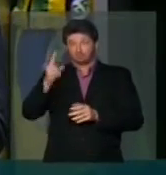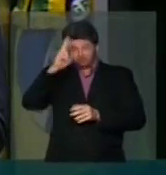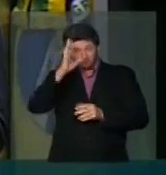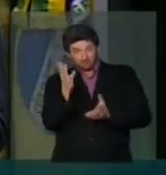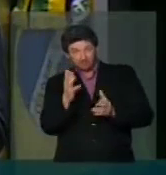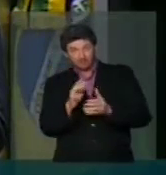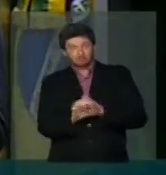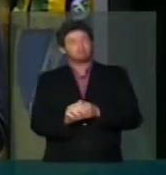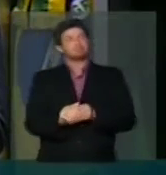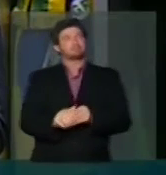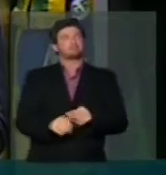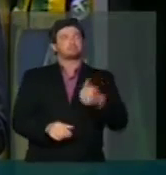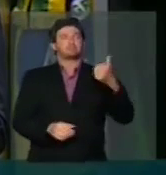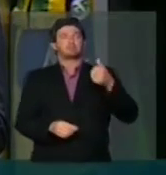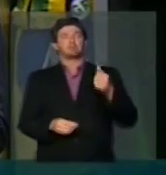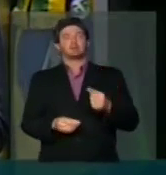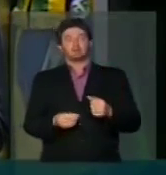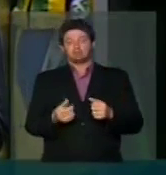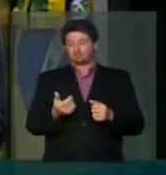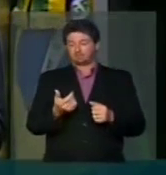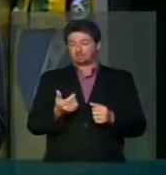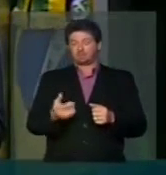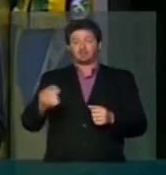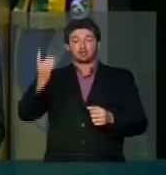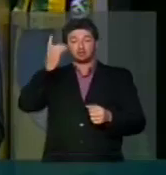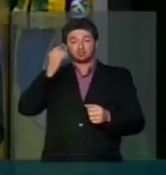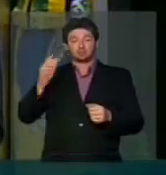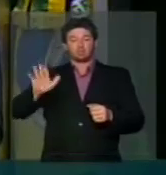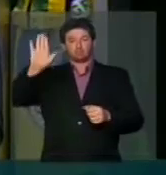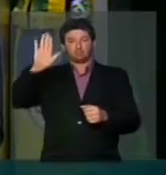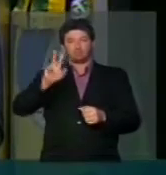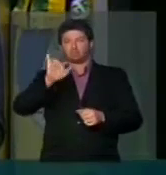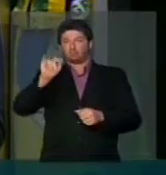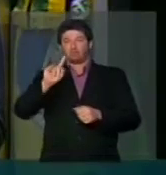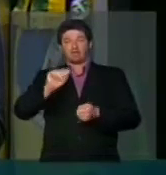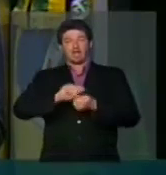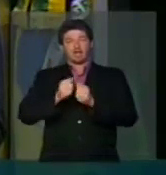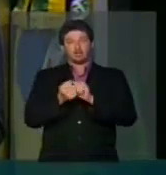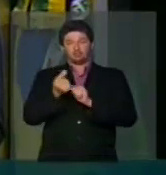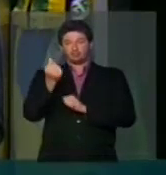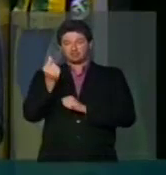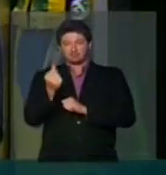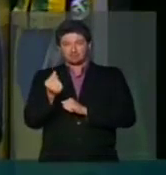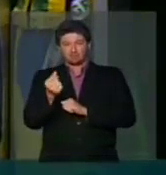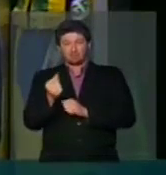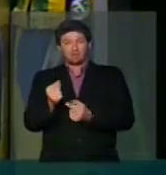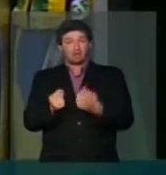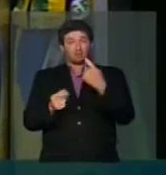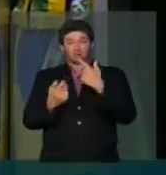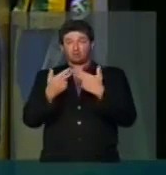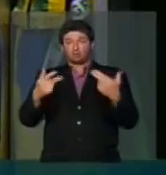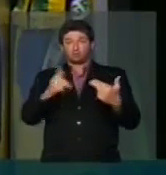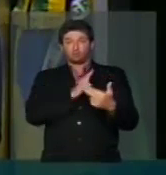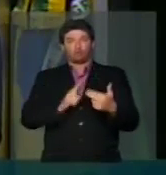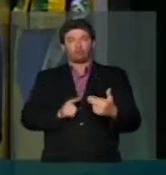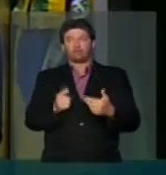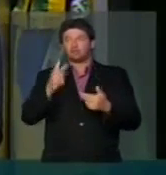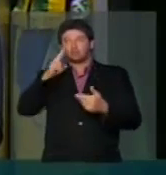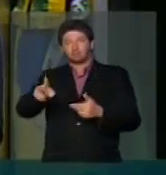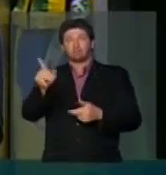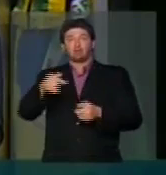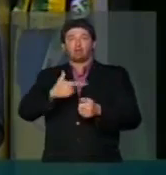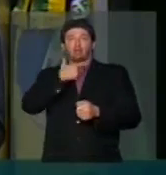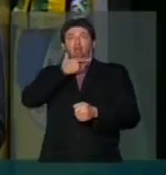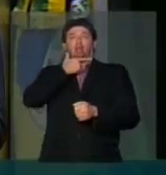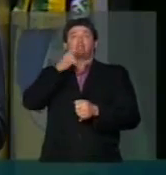relembrarmos algumas. Primeiro, Dilma prometeu na campanha que não faria ajuste. A única marca visível do seu governo é o ajuste, o